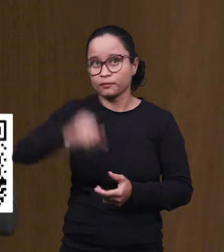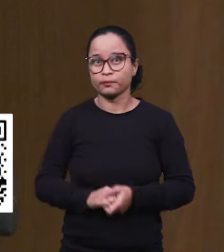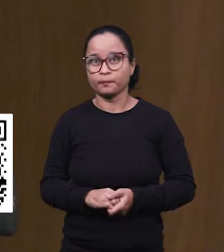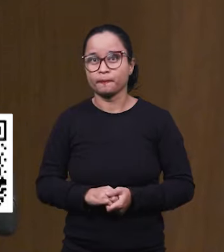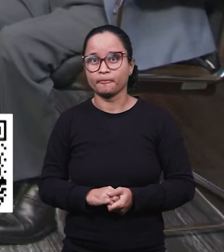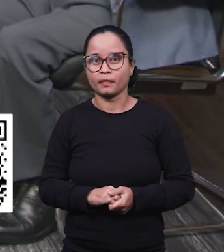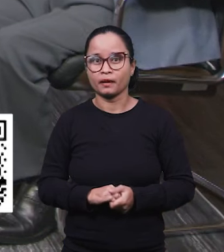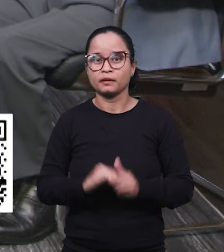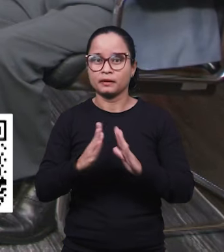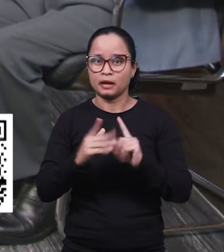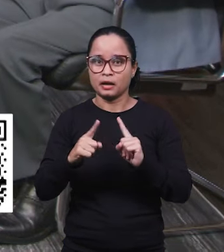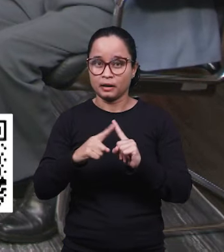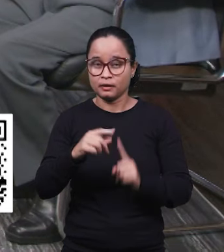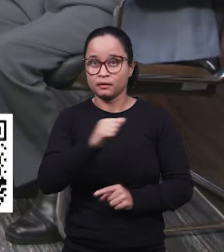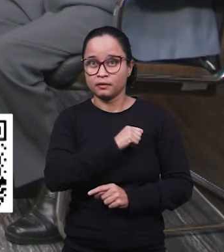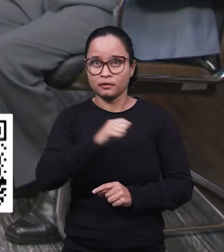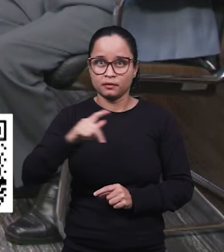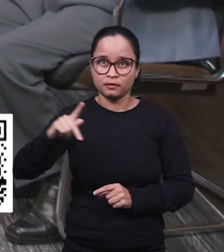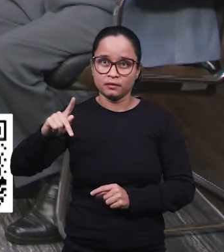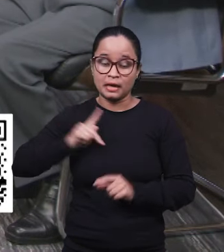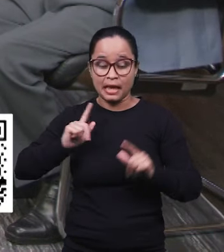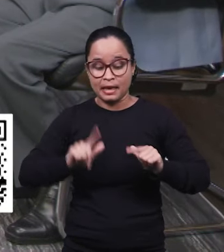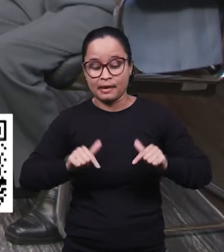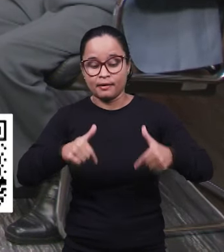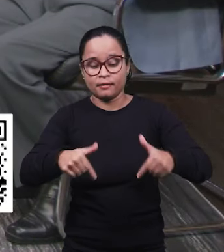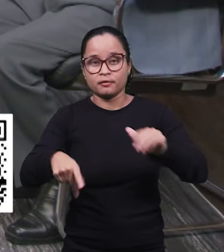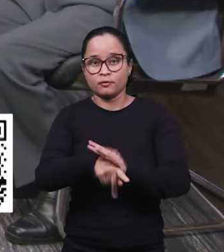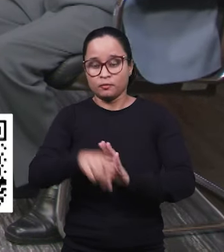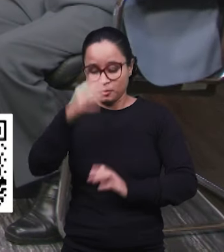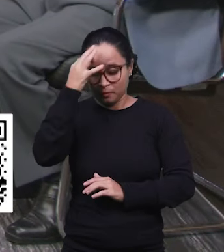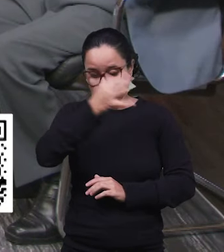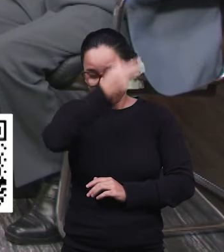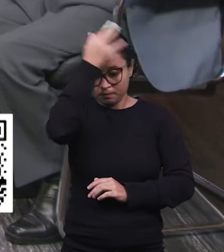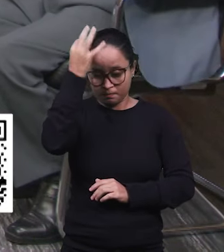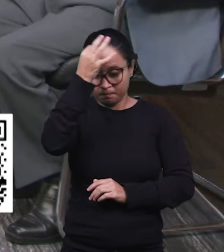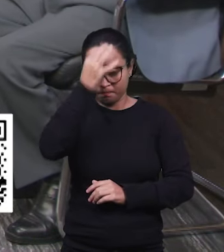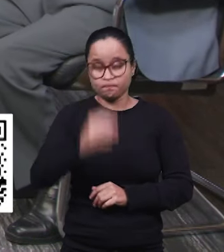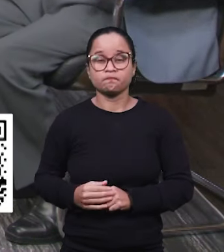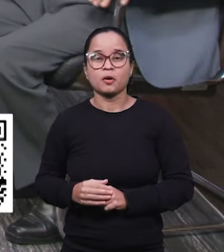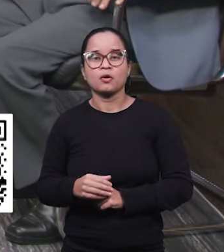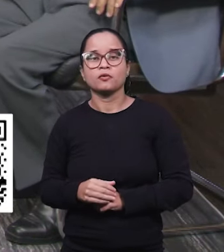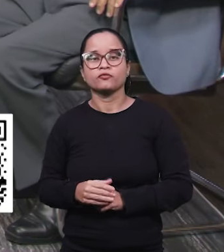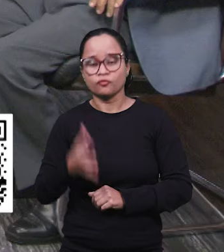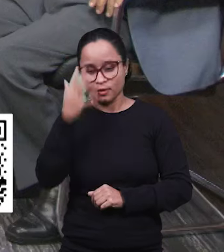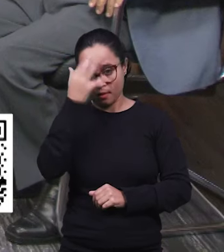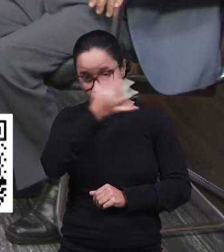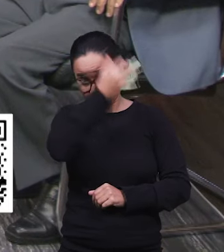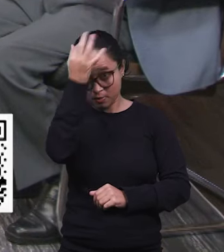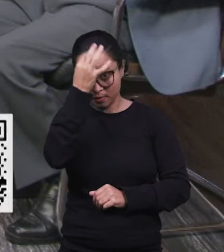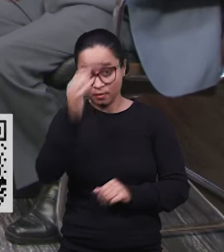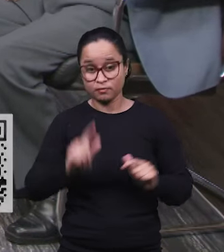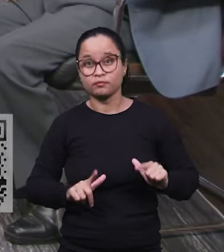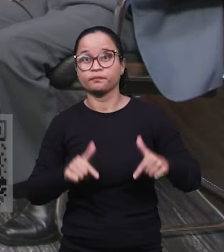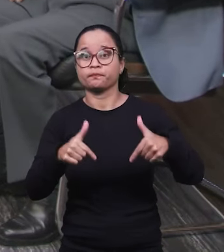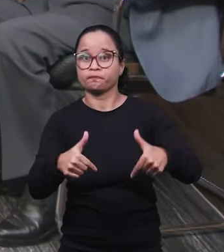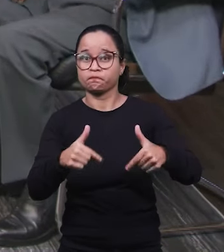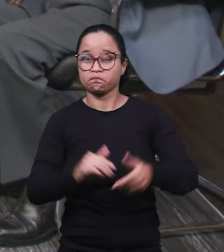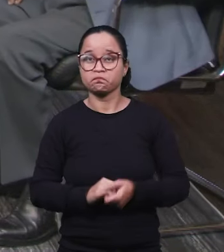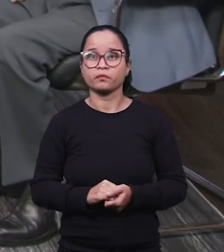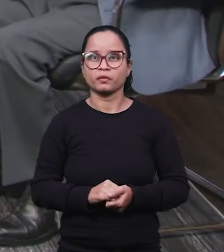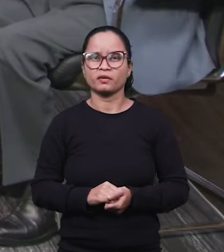Igreja Apostólica. É a operação do Espírito Santo. Deixa o Espírito Santo fazer a obra.